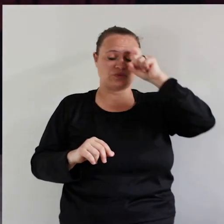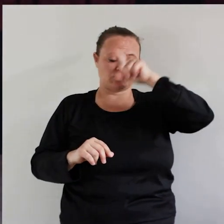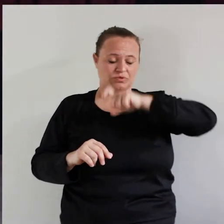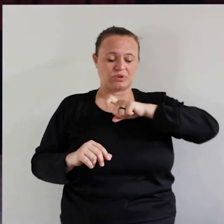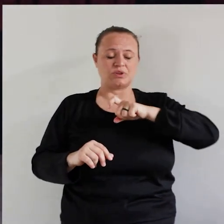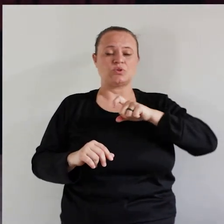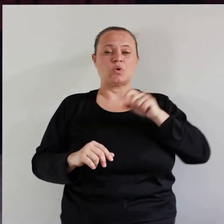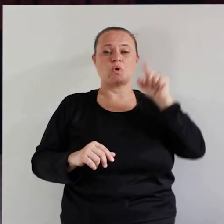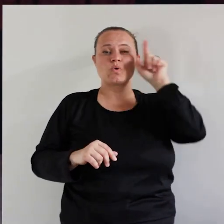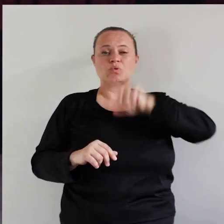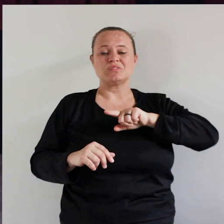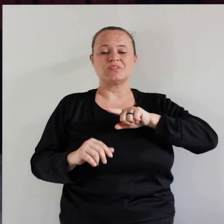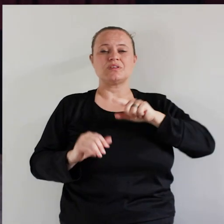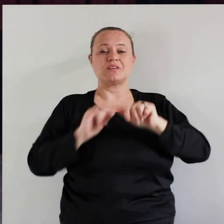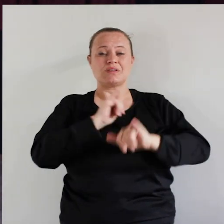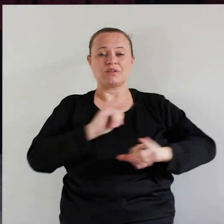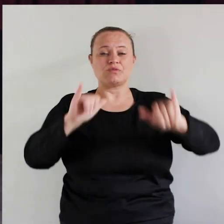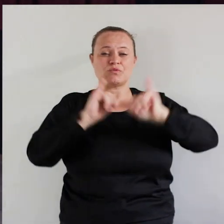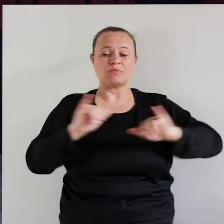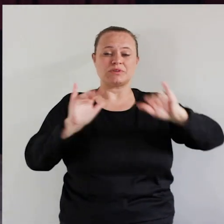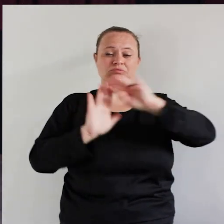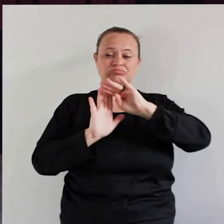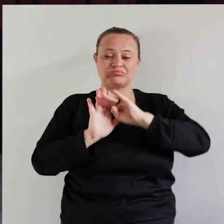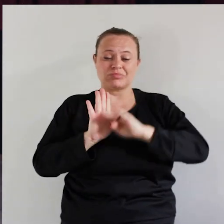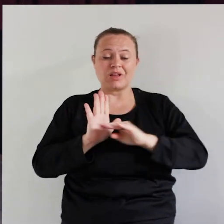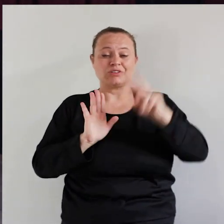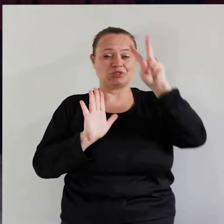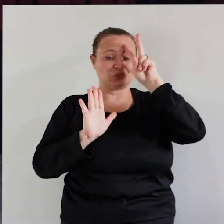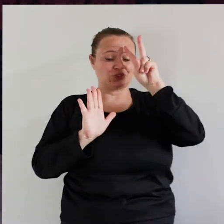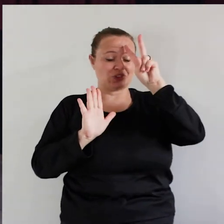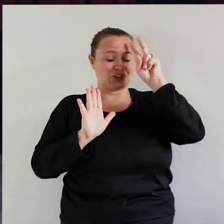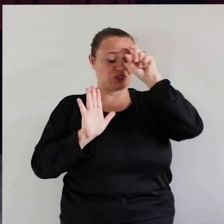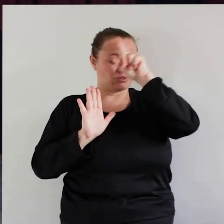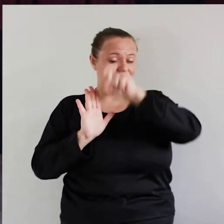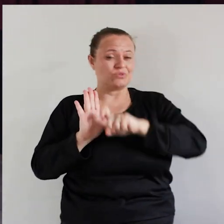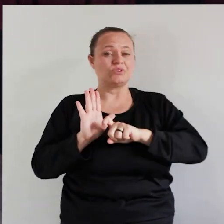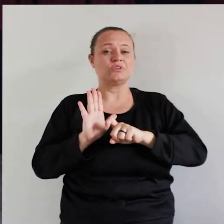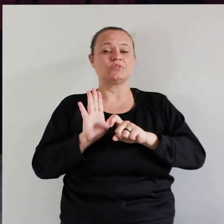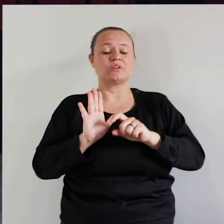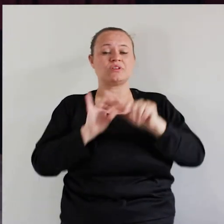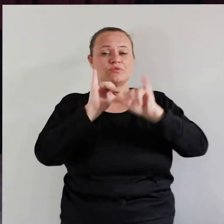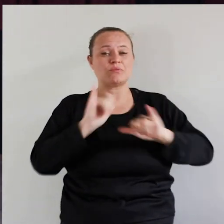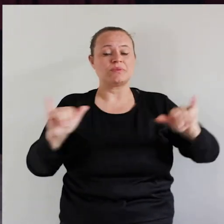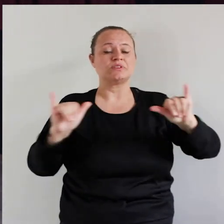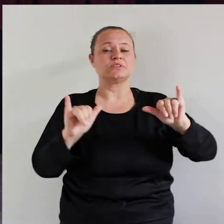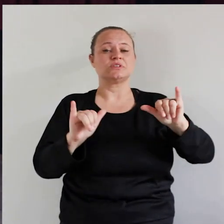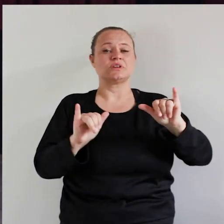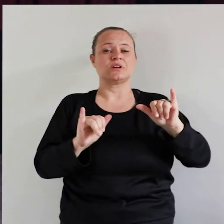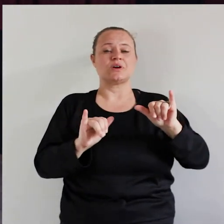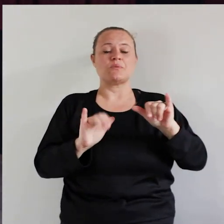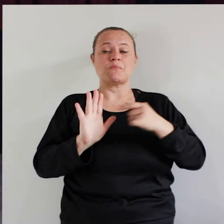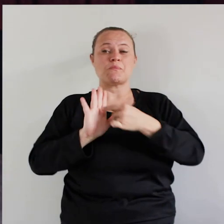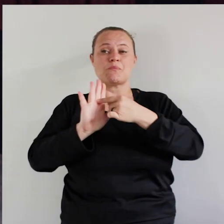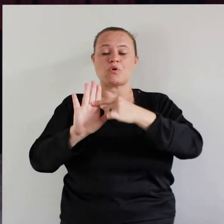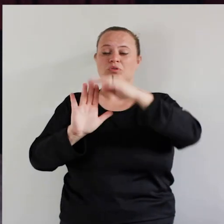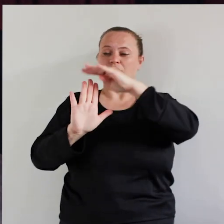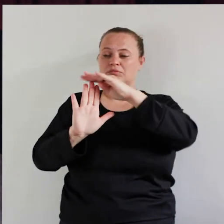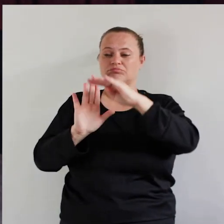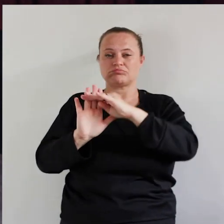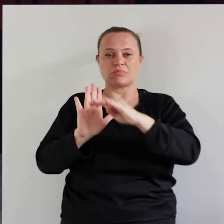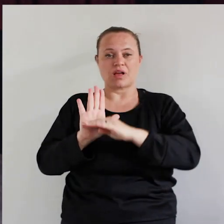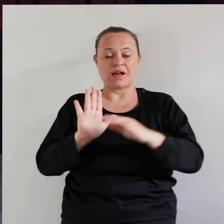principalmente em Florianópolis, né? É uma dificuldade muito grande com dados, isso a gente tem até hoje, né? A dificuldade